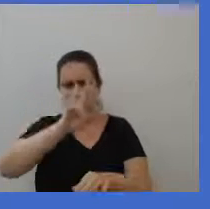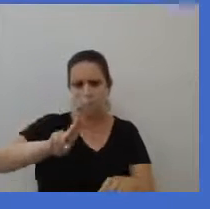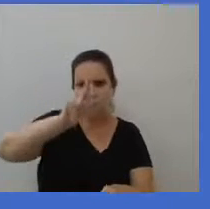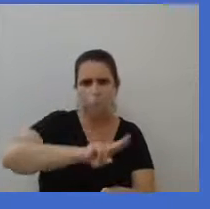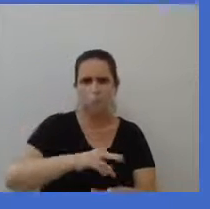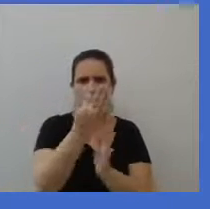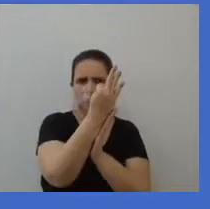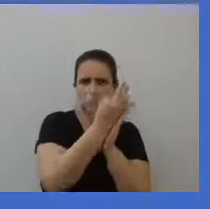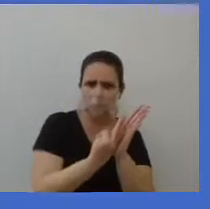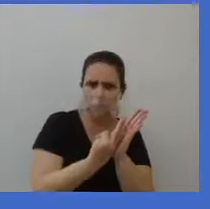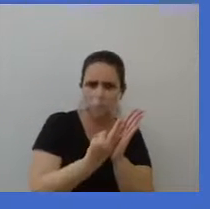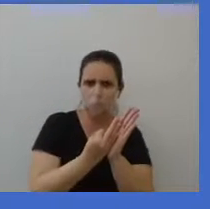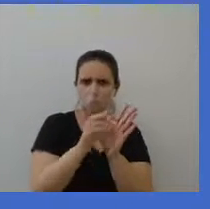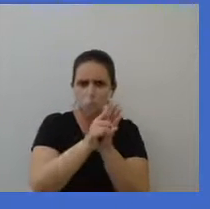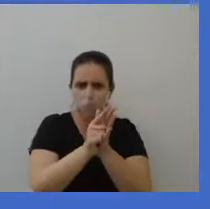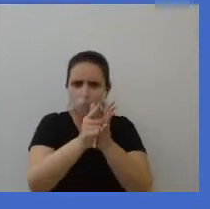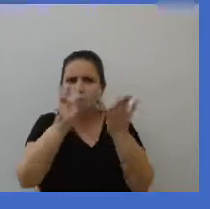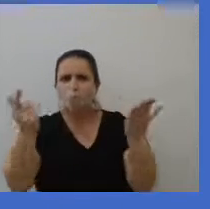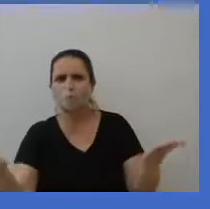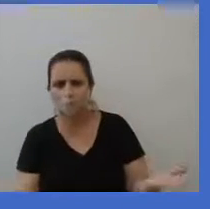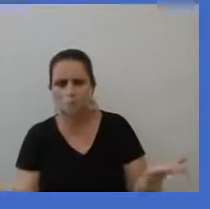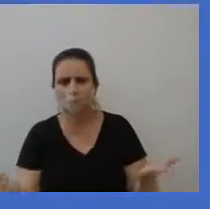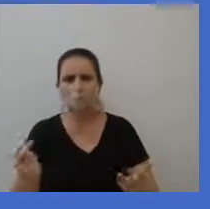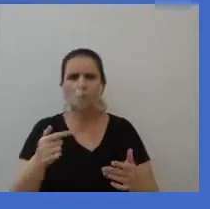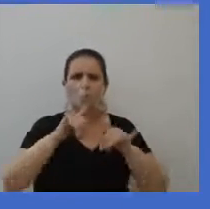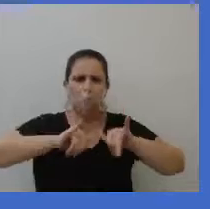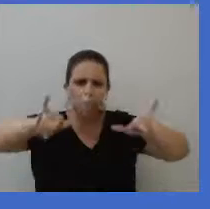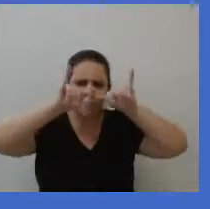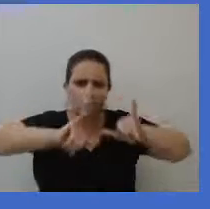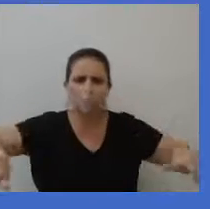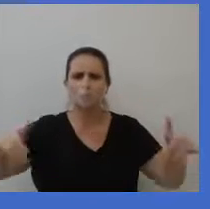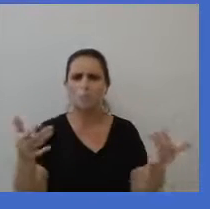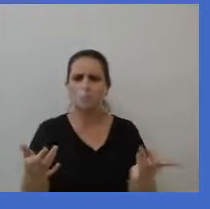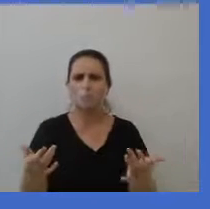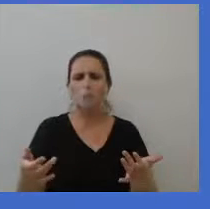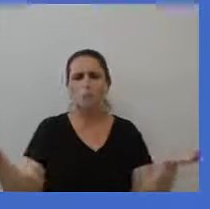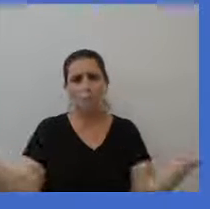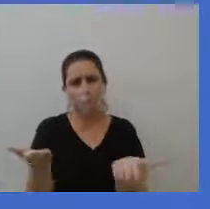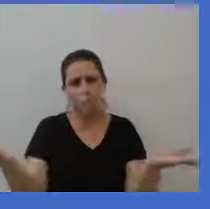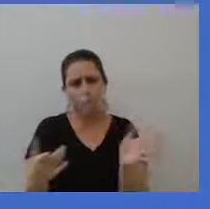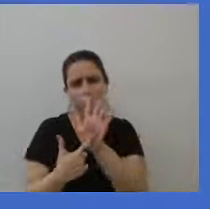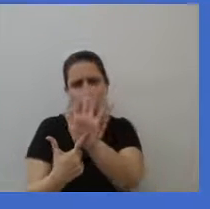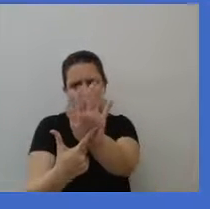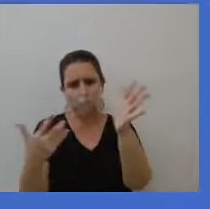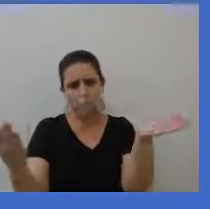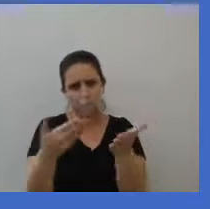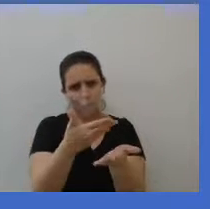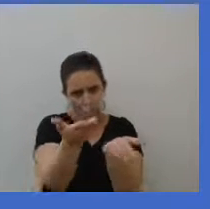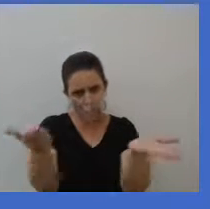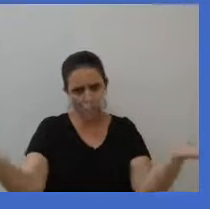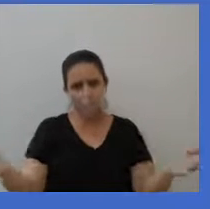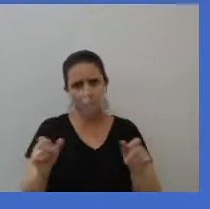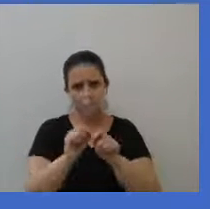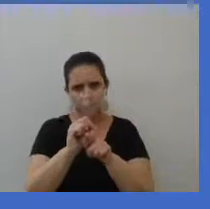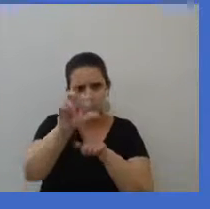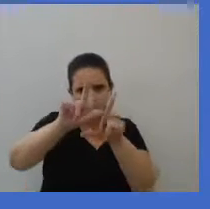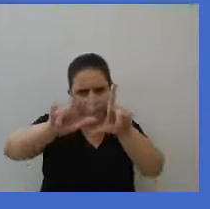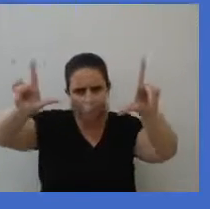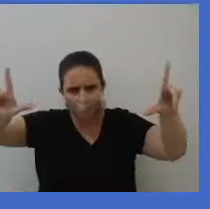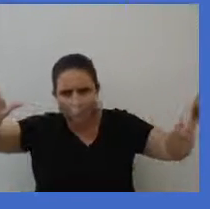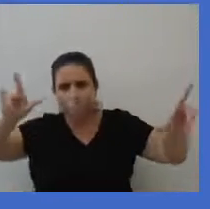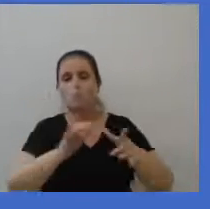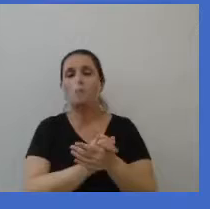nossa. Por favor, o coração de vocês não, sem o tio, não sentem. Peraí, trazendo